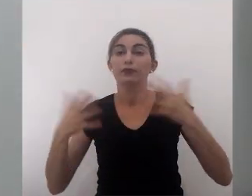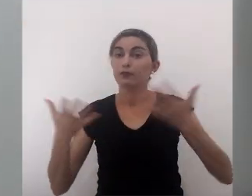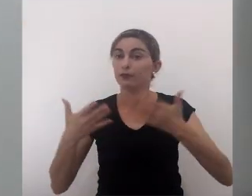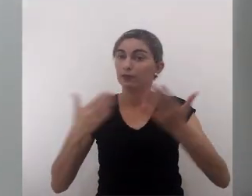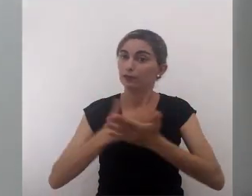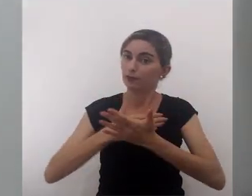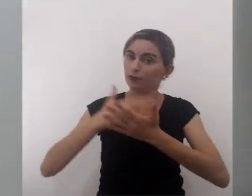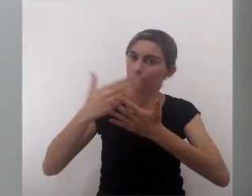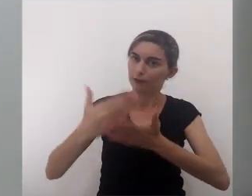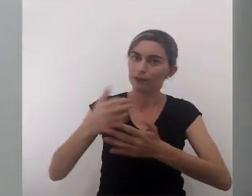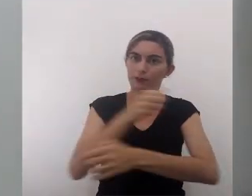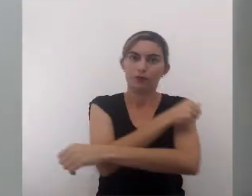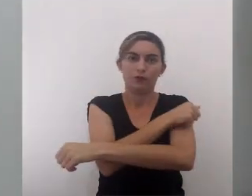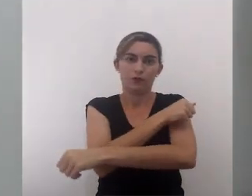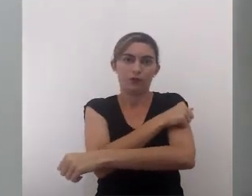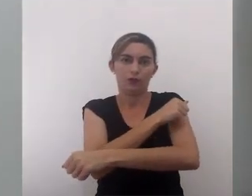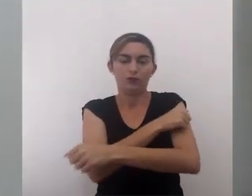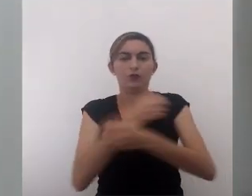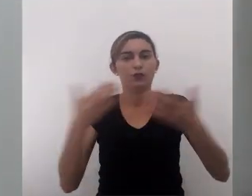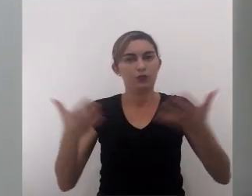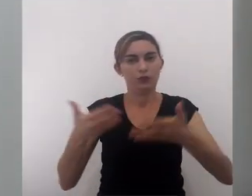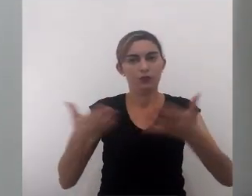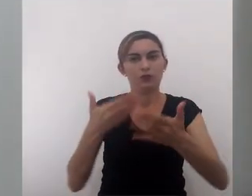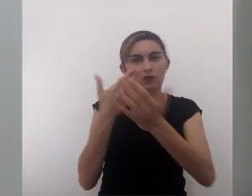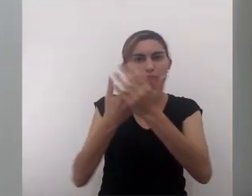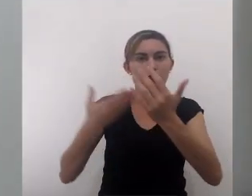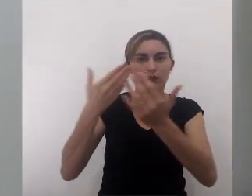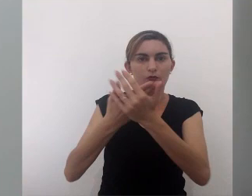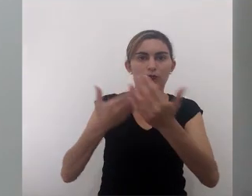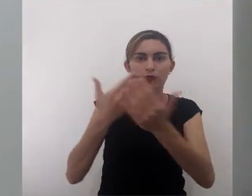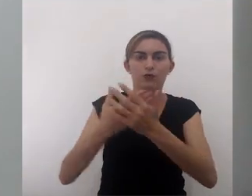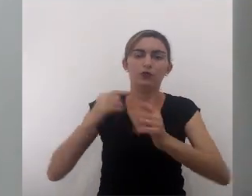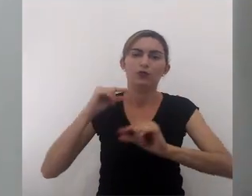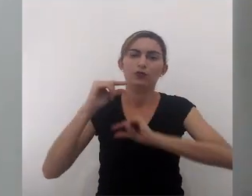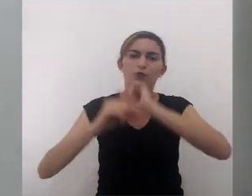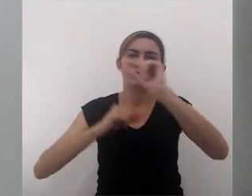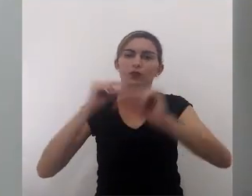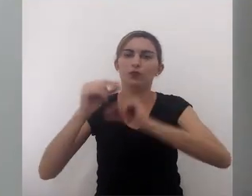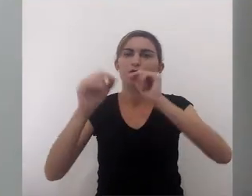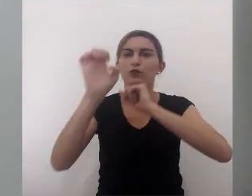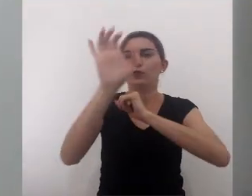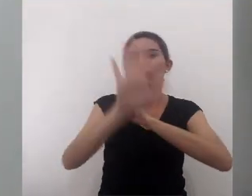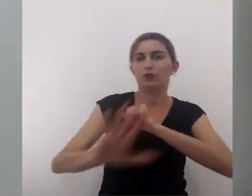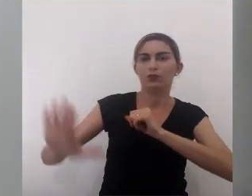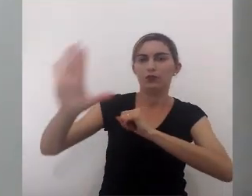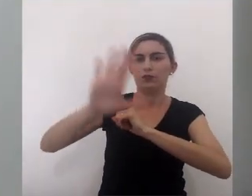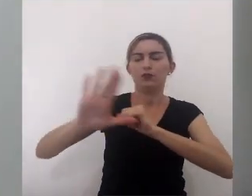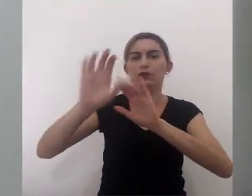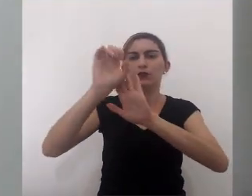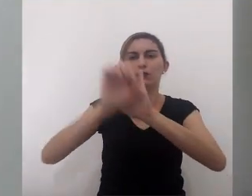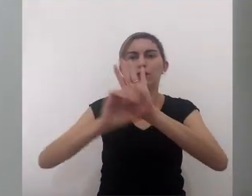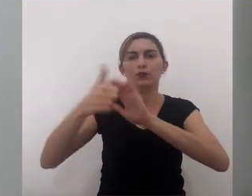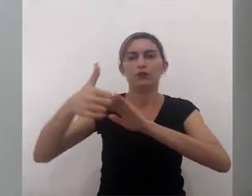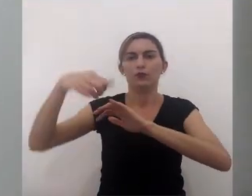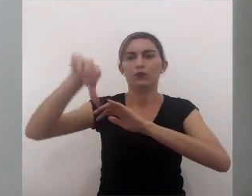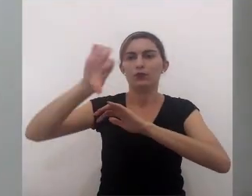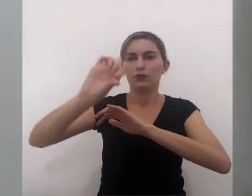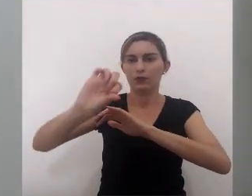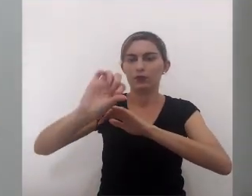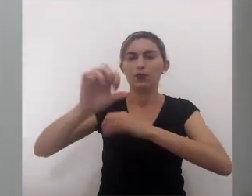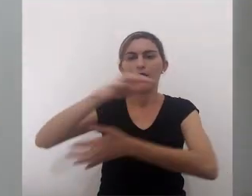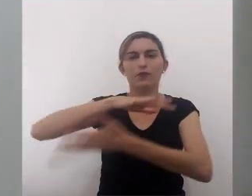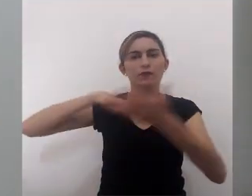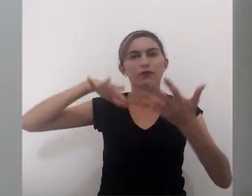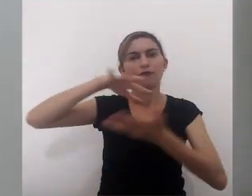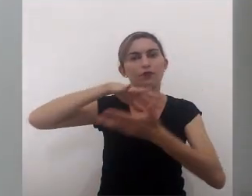né? Então vamos lá, pessoal do 8º ano, vamos lá, vamos estudar um pouco sobre a Europa do século XIX, vamos